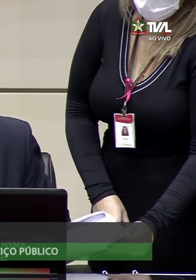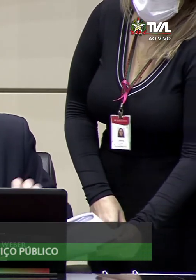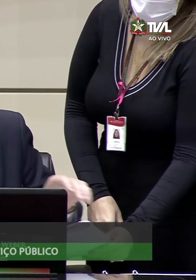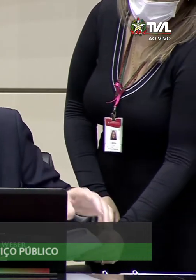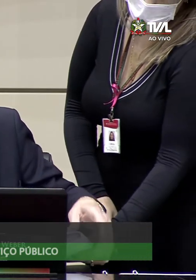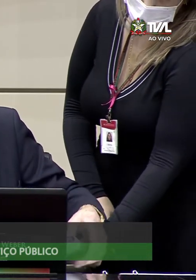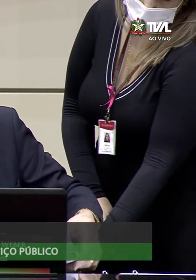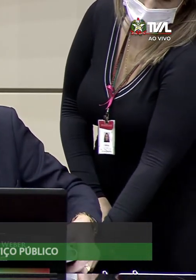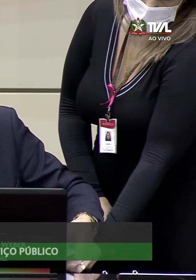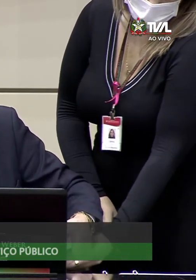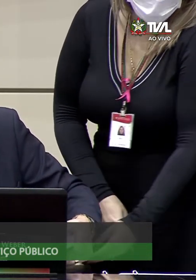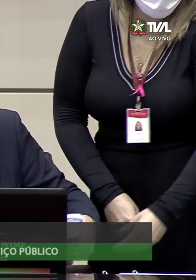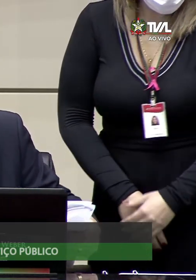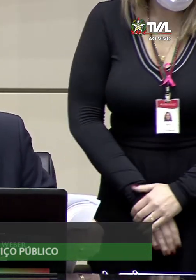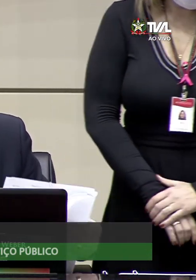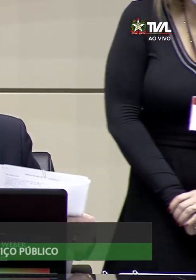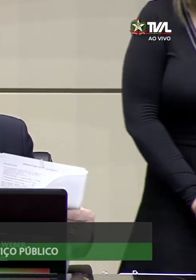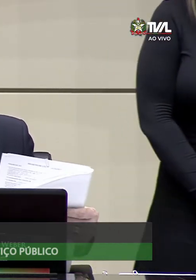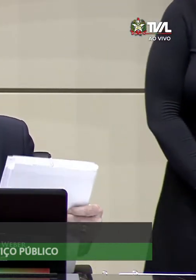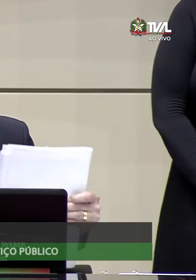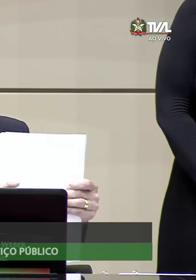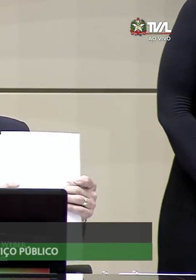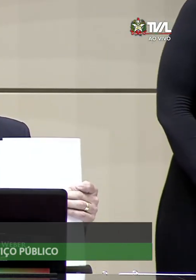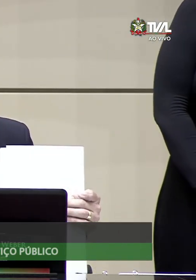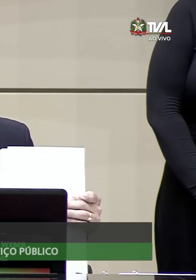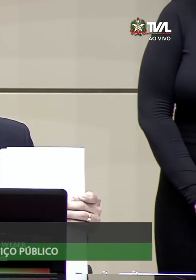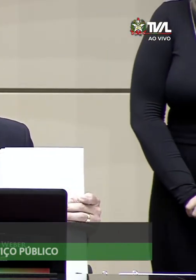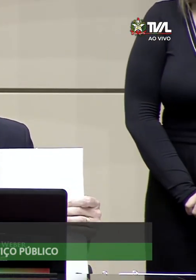Deputado Volney Weber tem o projeto de número